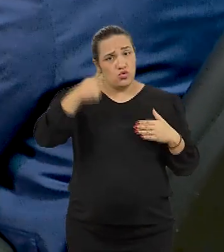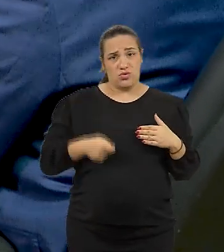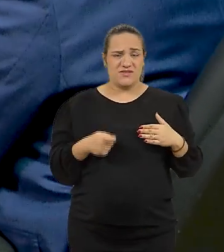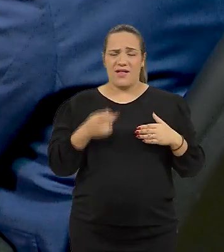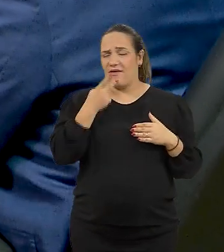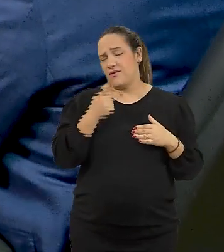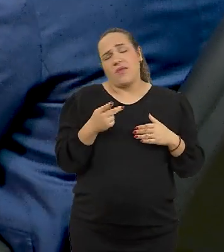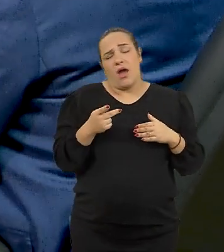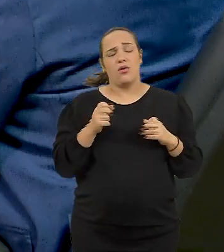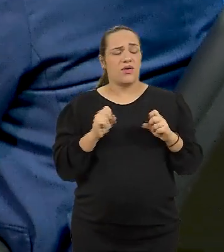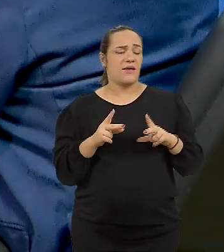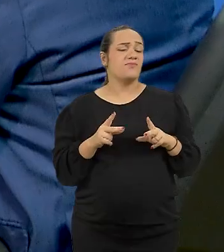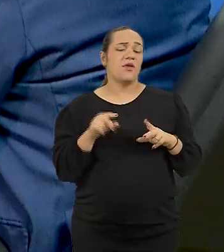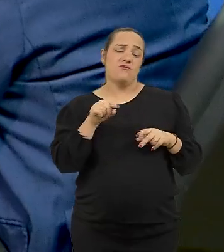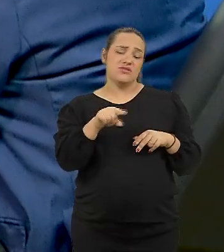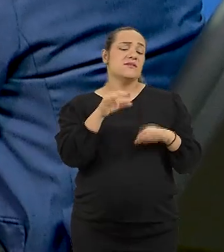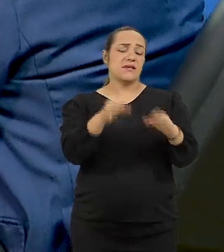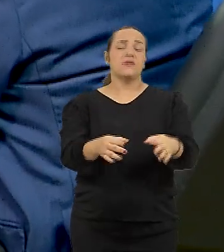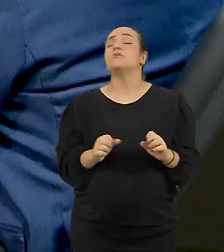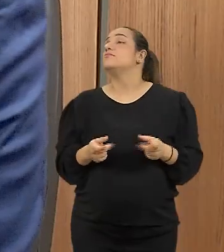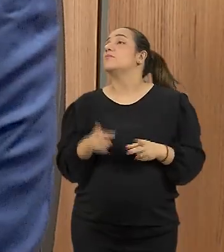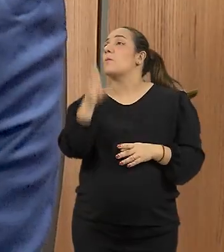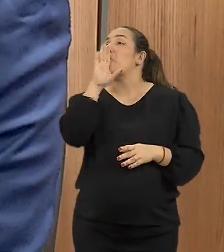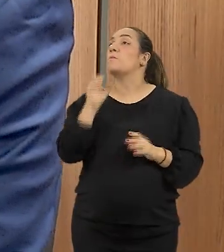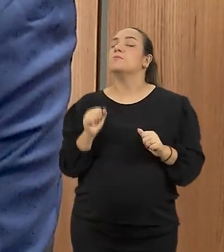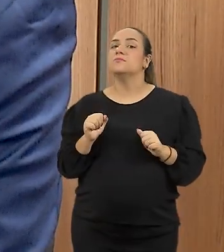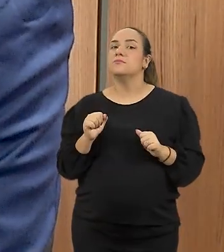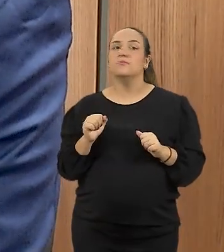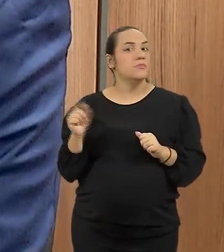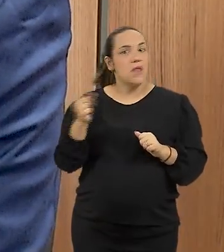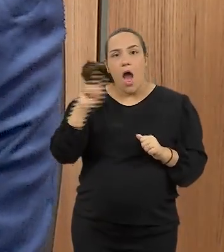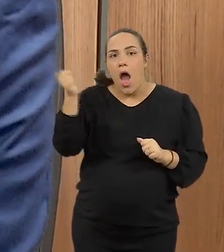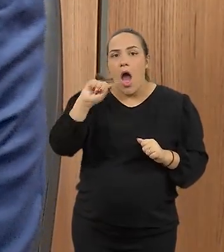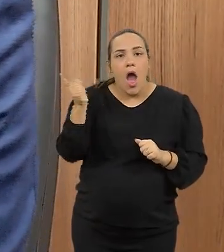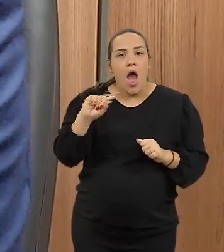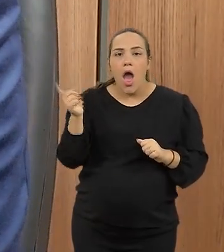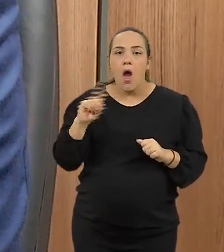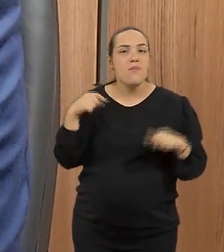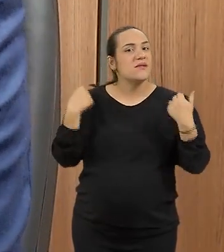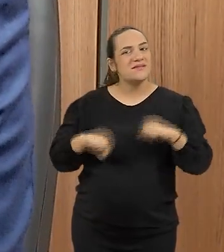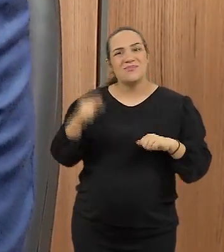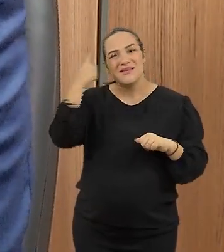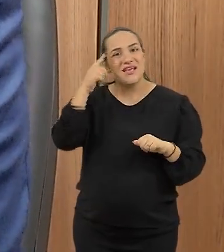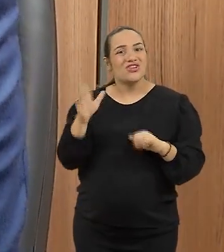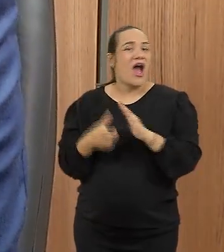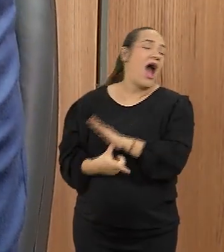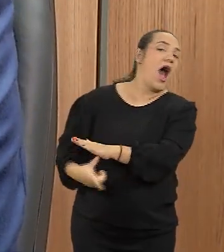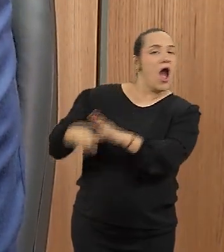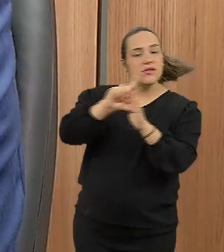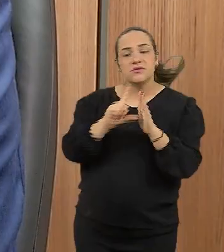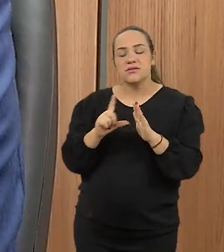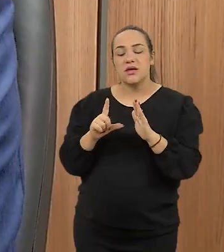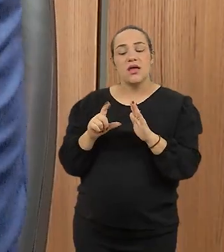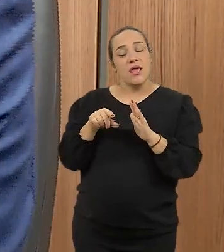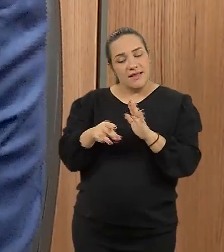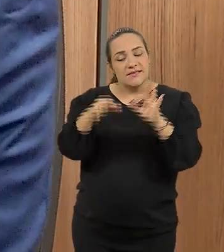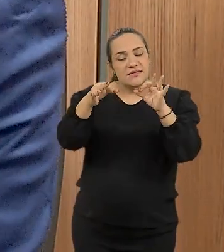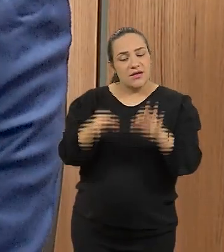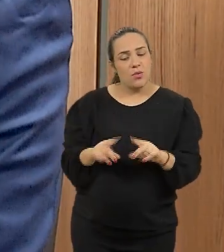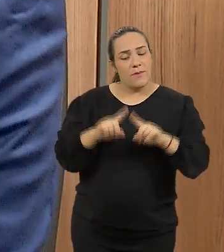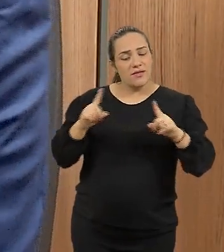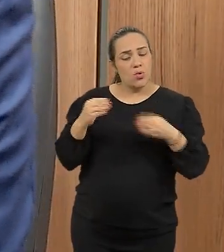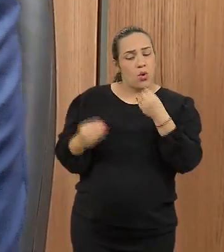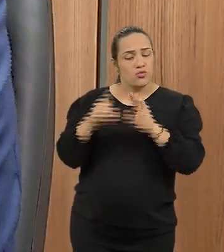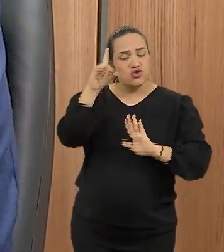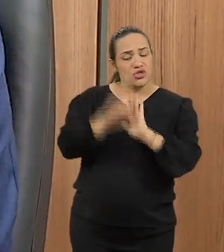seja, era o resultado do processo, era a sentença. Hoje não mais. Um juiz não pode mais pensar assim e não tem mais como pensar assim. Então